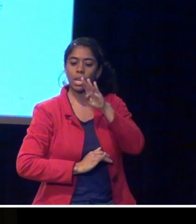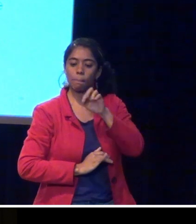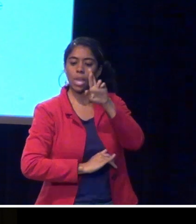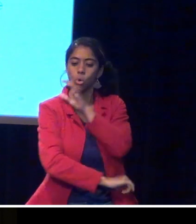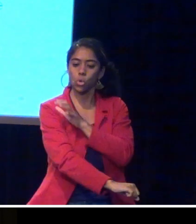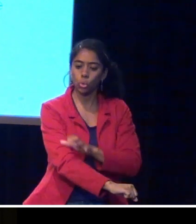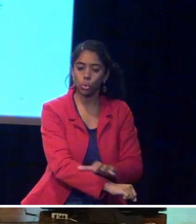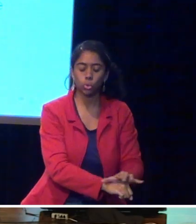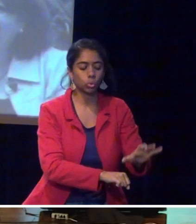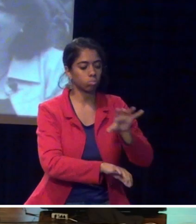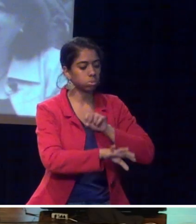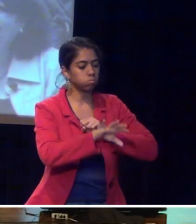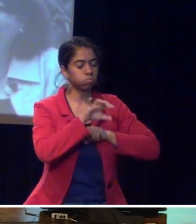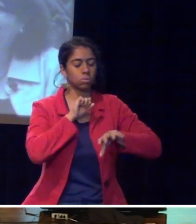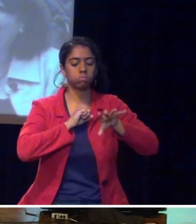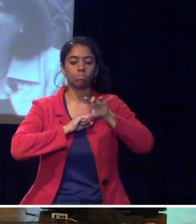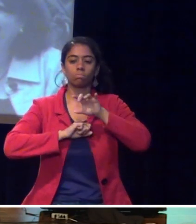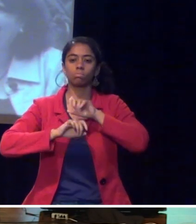mais inclusiva.